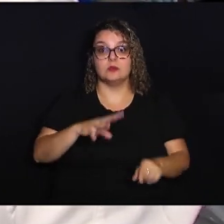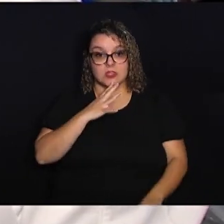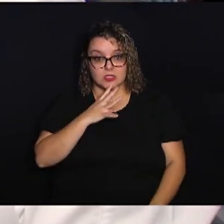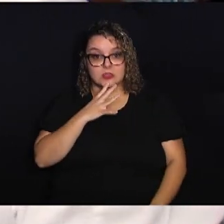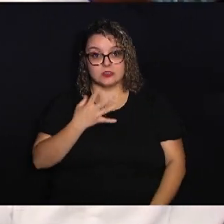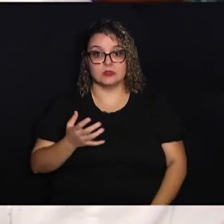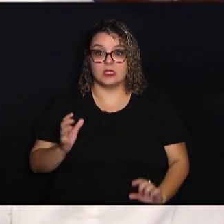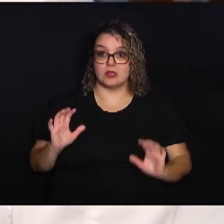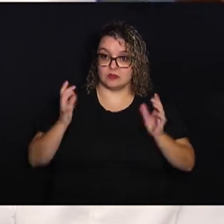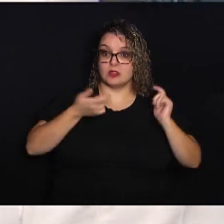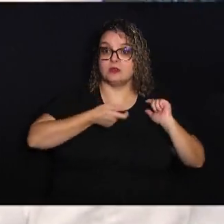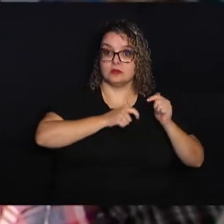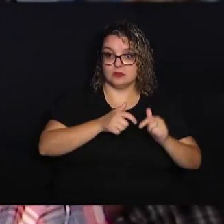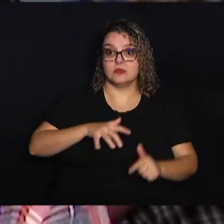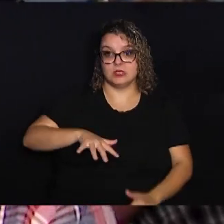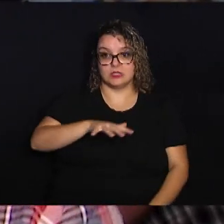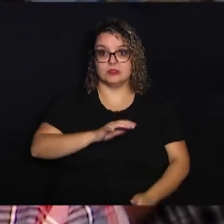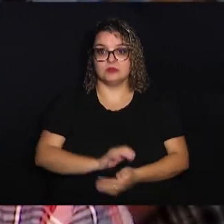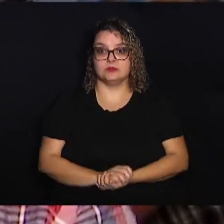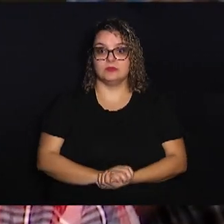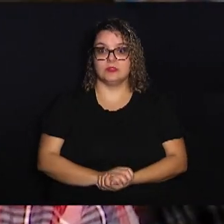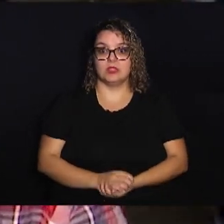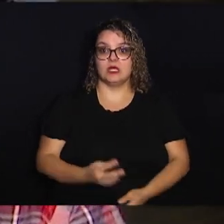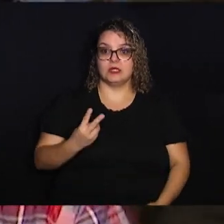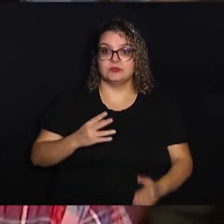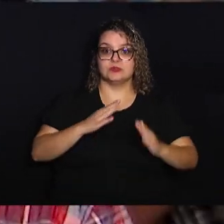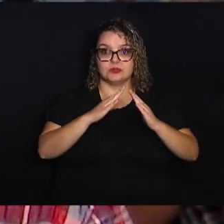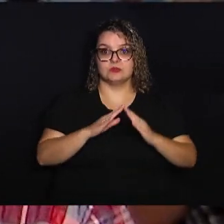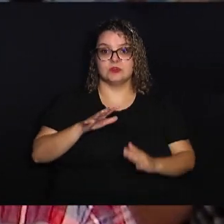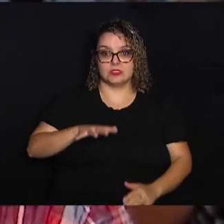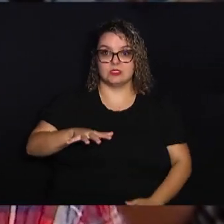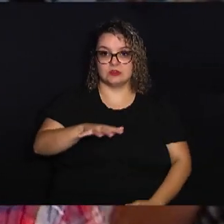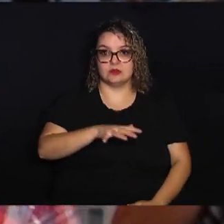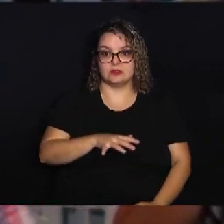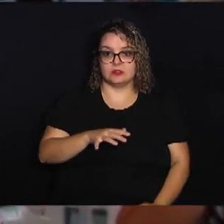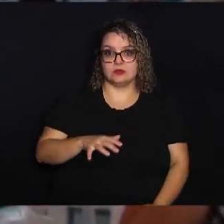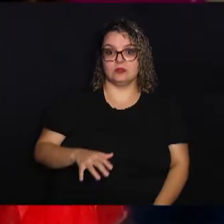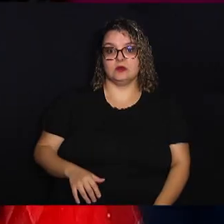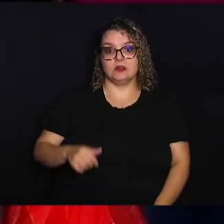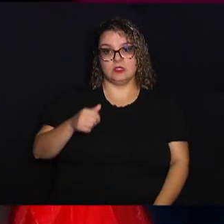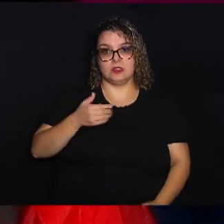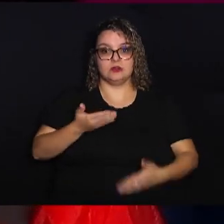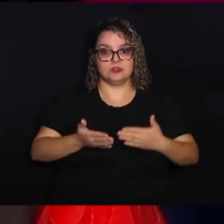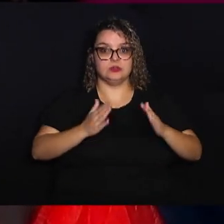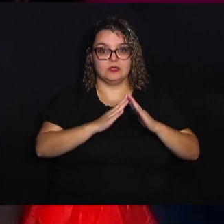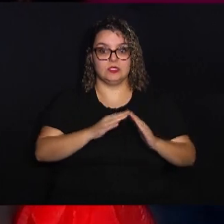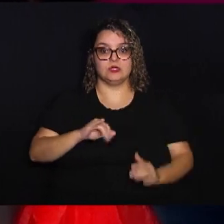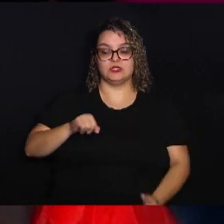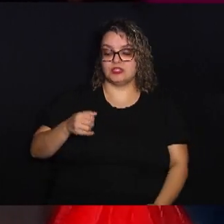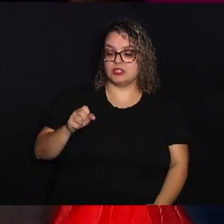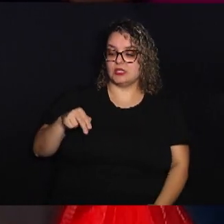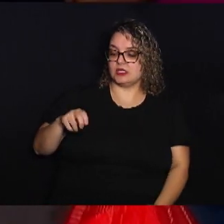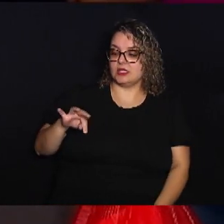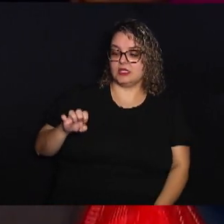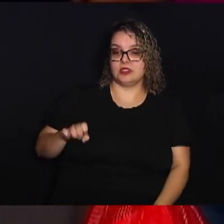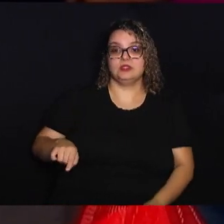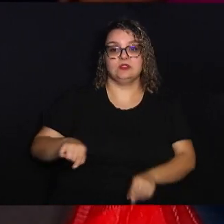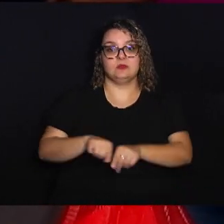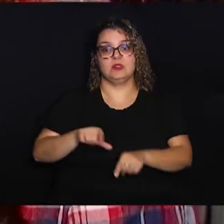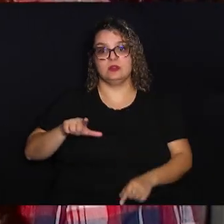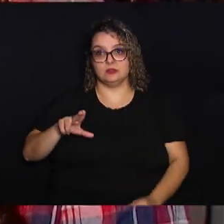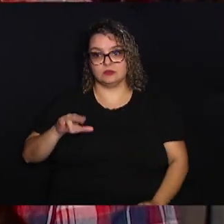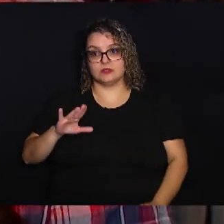usar drogas, né, a se prevenir dos crimes, que tanta coisa ruim está acontecendo, né, hoje em dia. Então eu